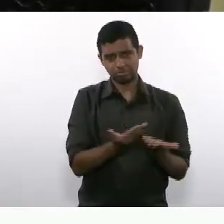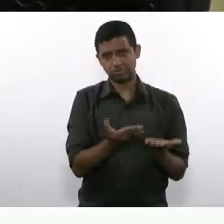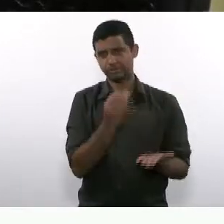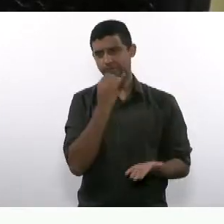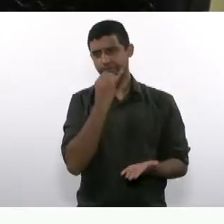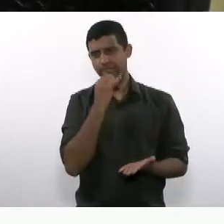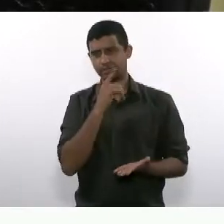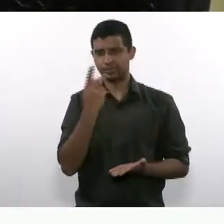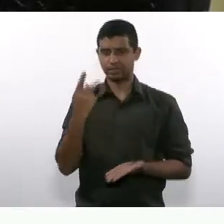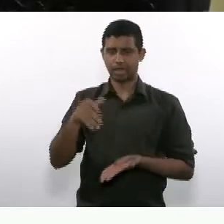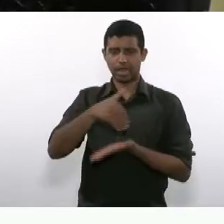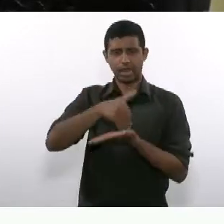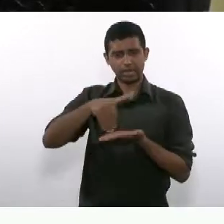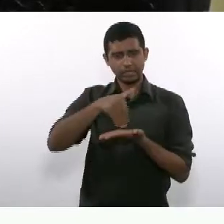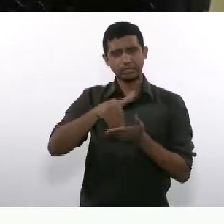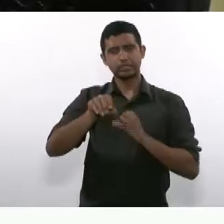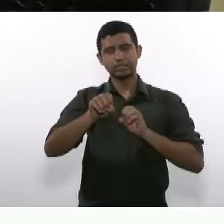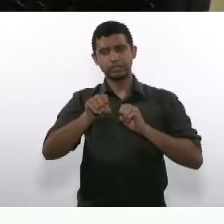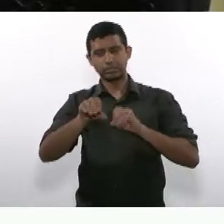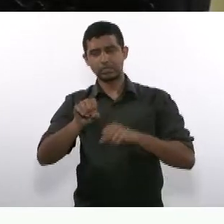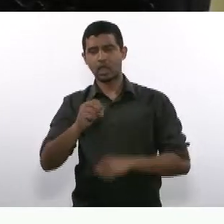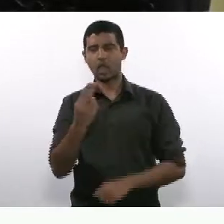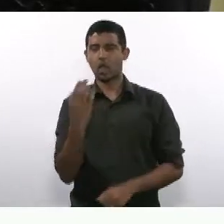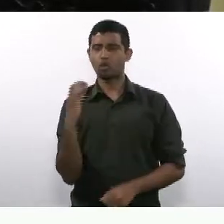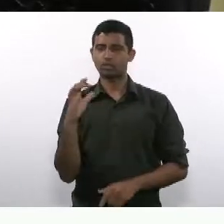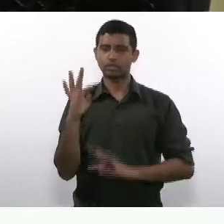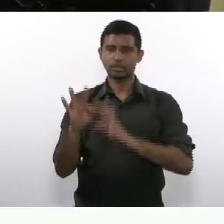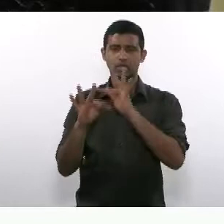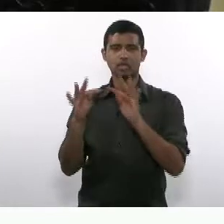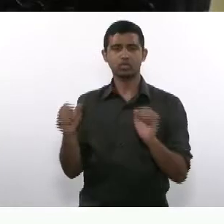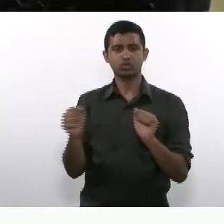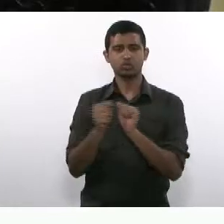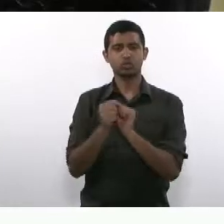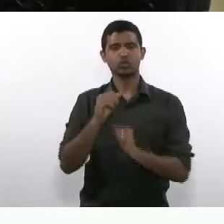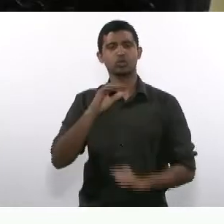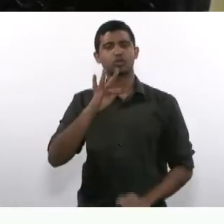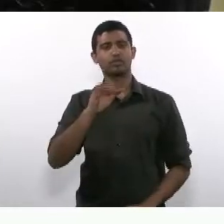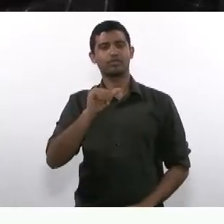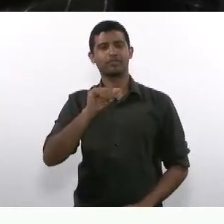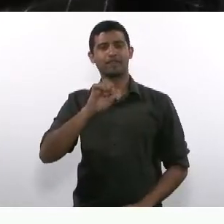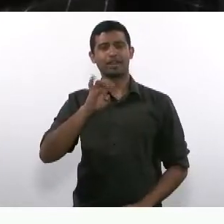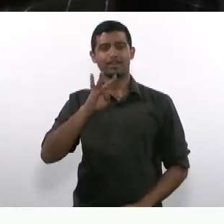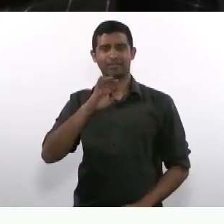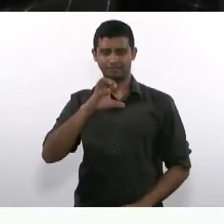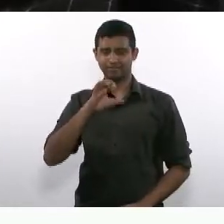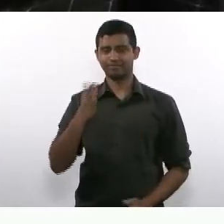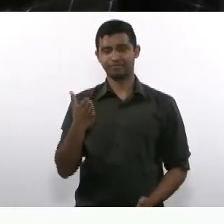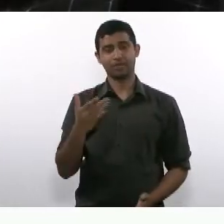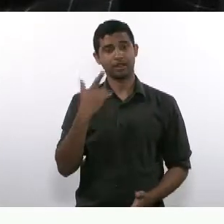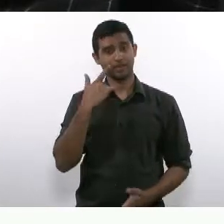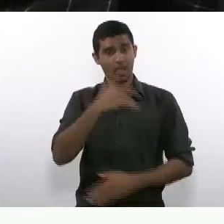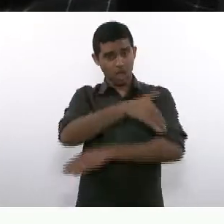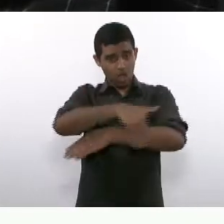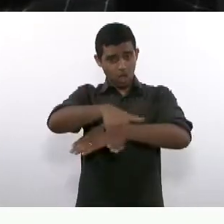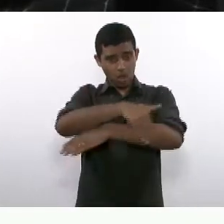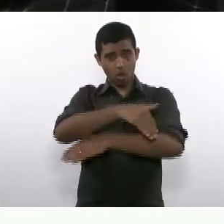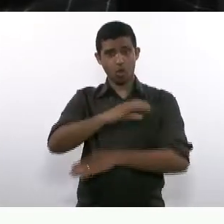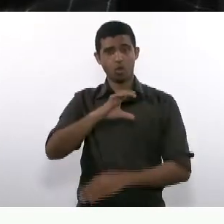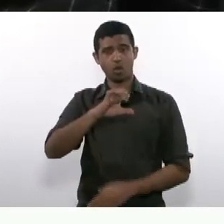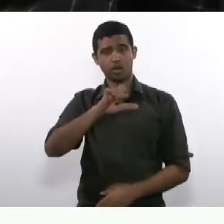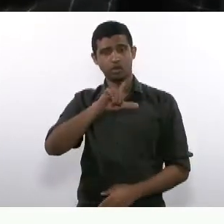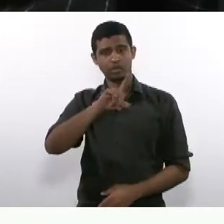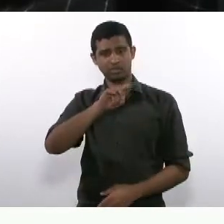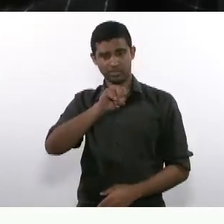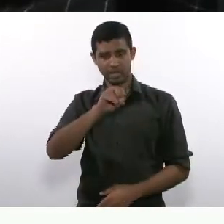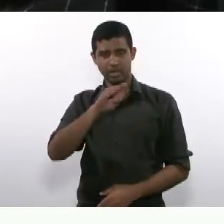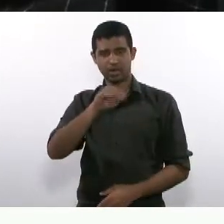a Secretaria de Educação, a Ciência e Tecnologia, com o conjunto da FATEC, por exemplo? A A pista do Célio de Barros, a gente está em conjunto com a Secretaria